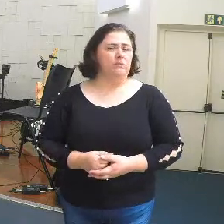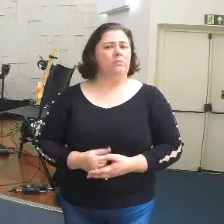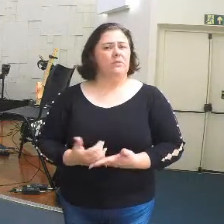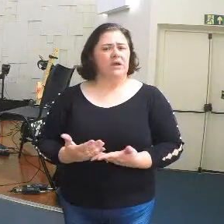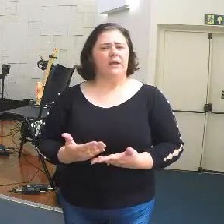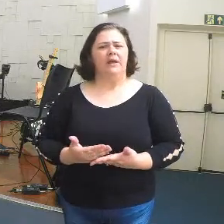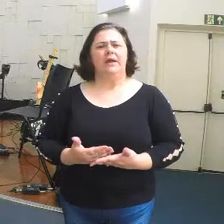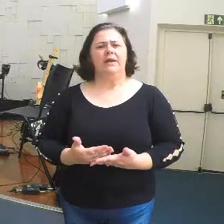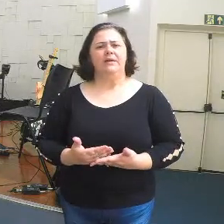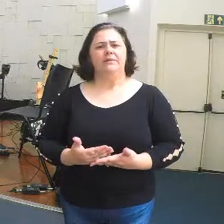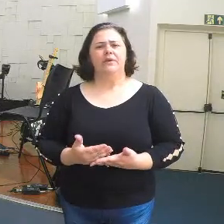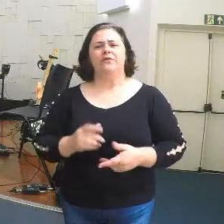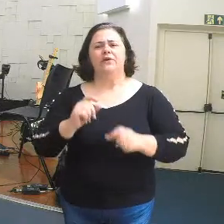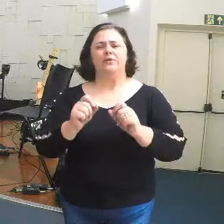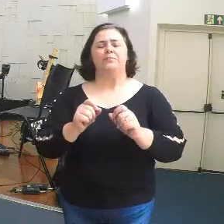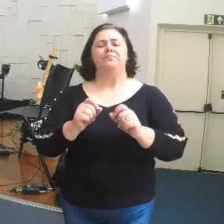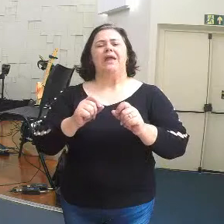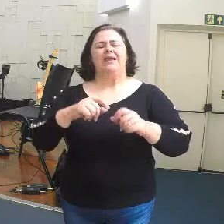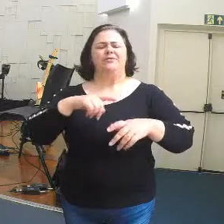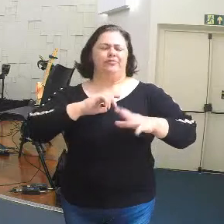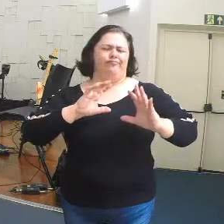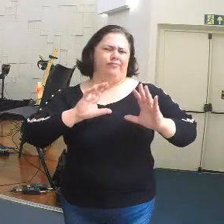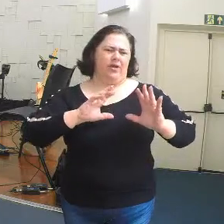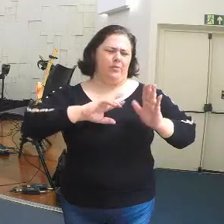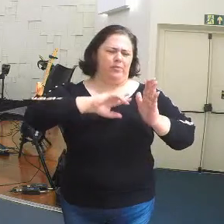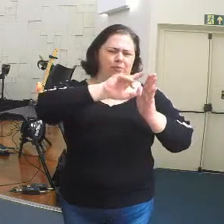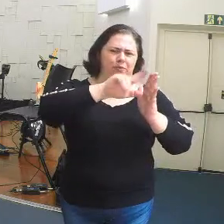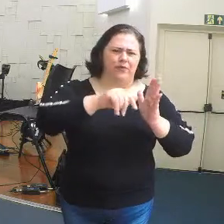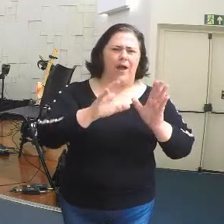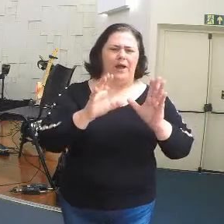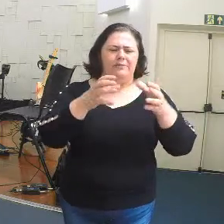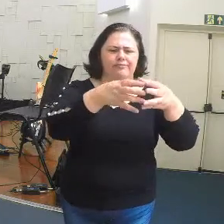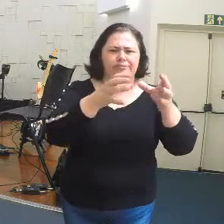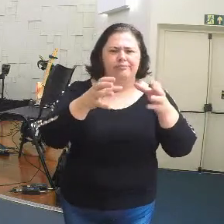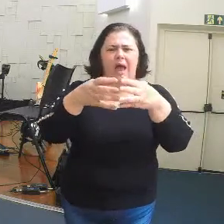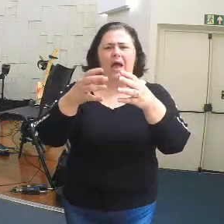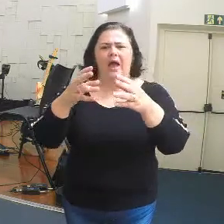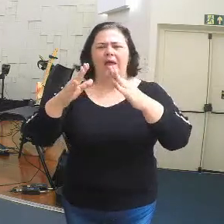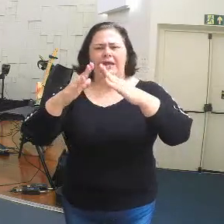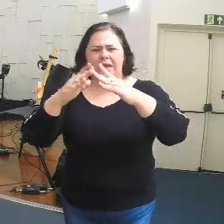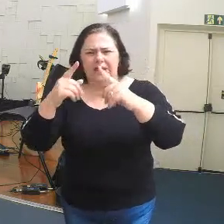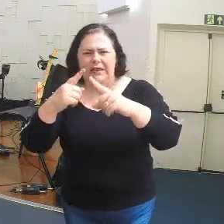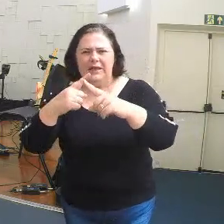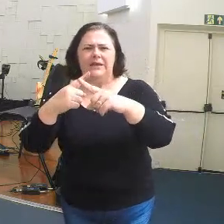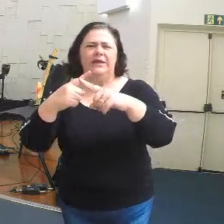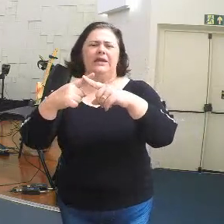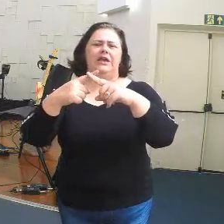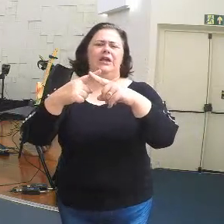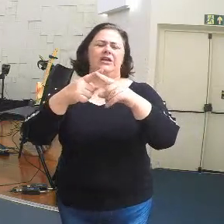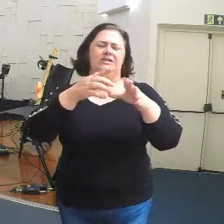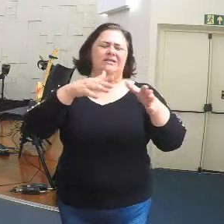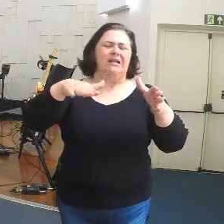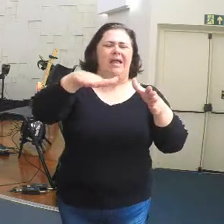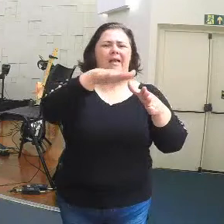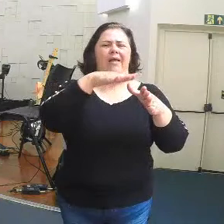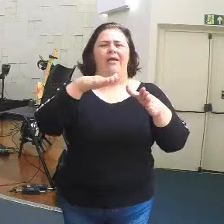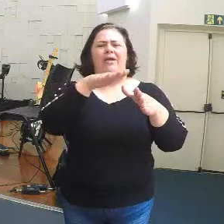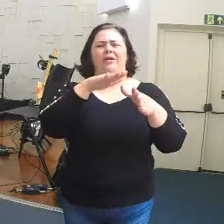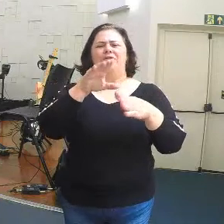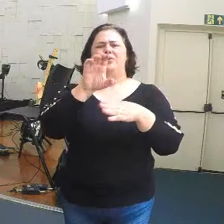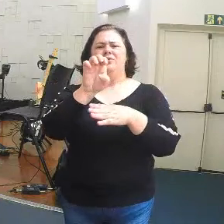liderou uma rede de igrejas ou igrejas locais que estavam na região de Éfeso, ele mesmo